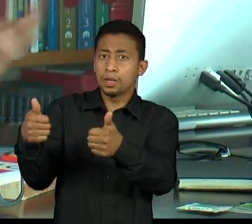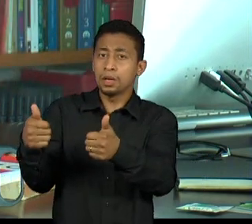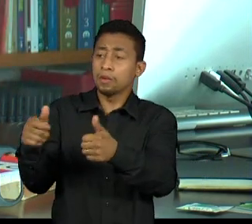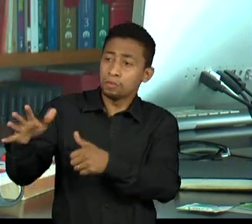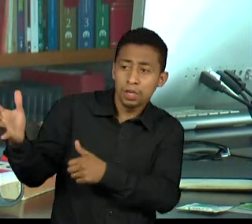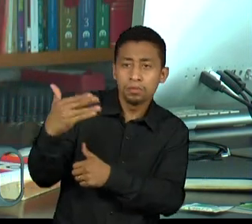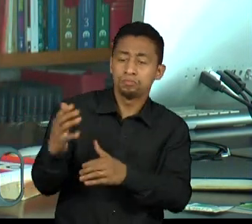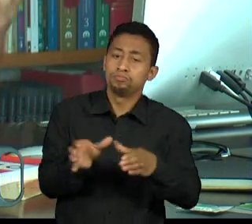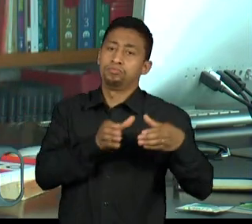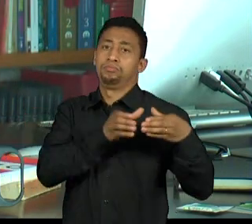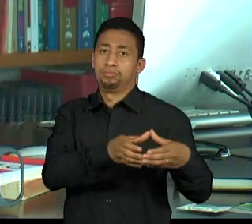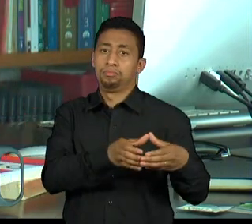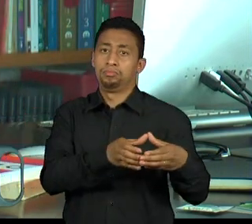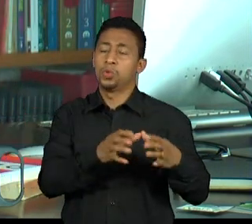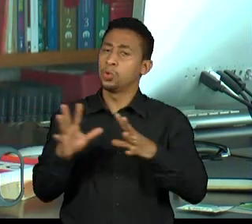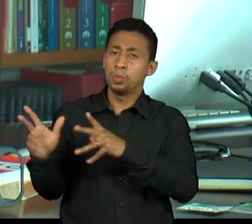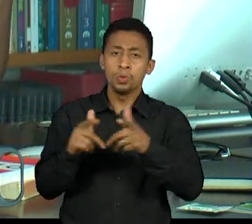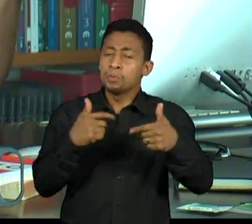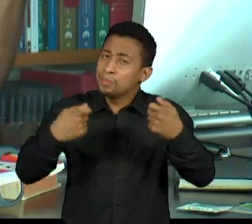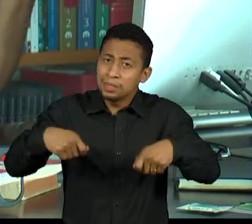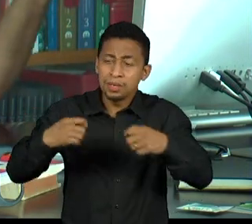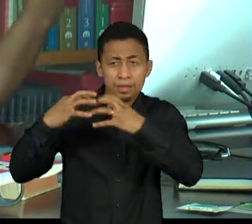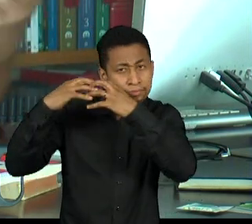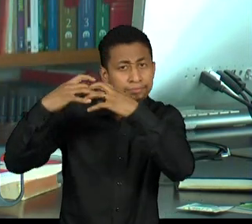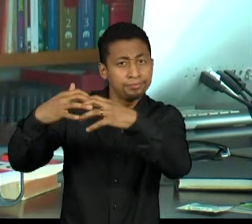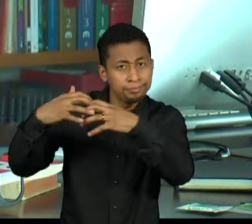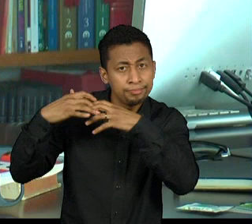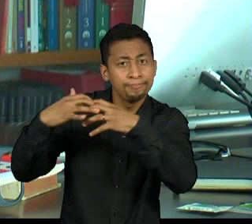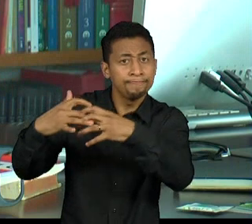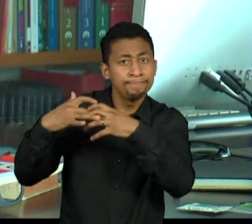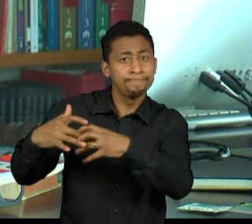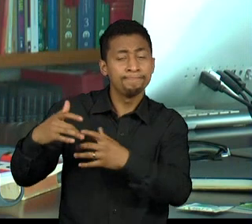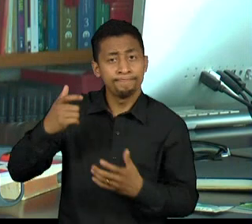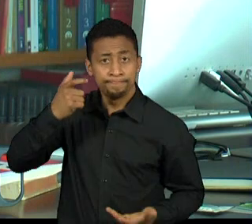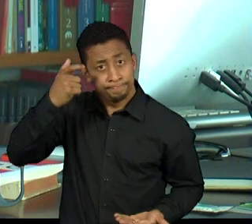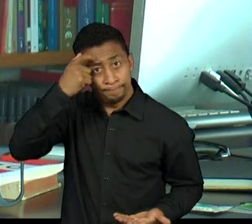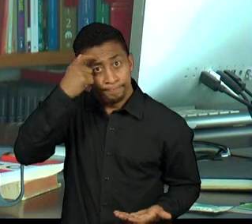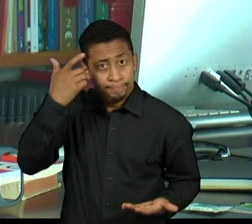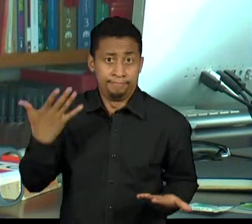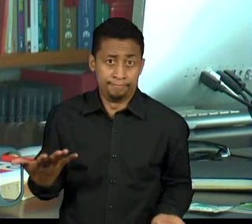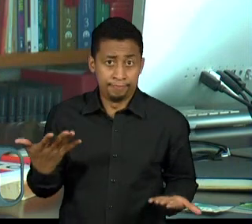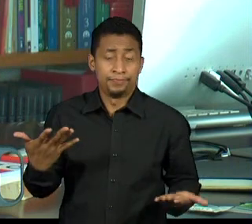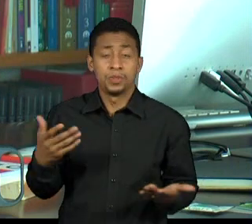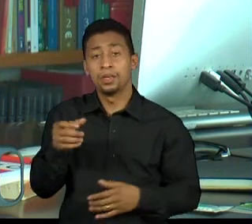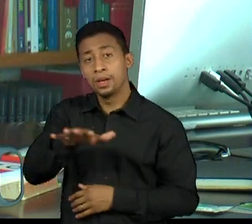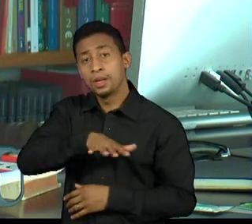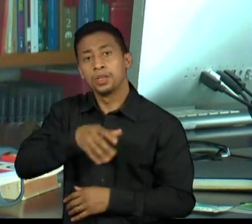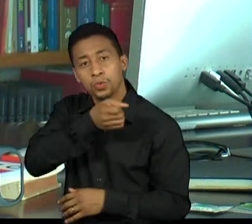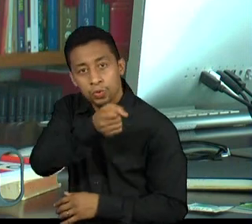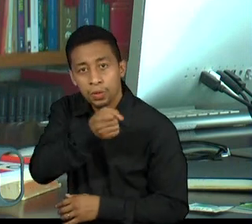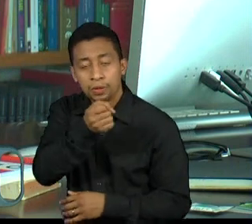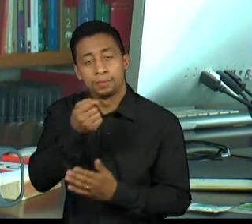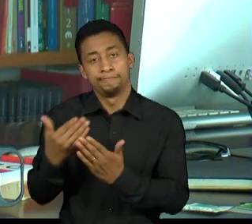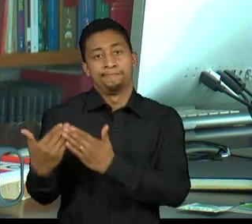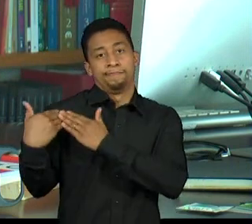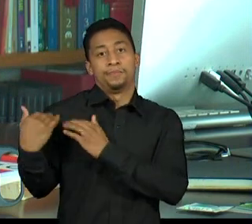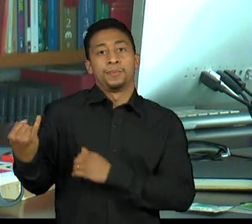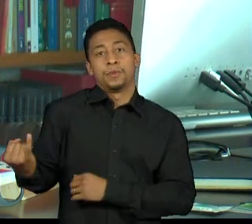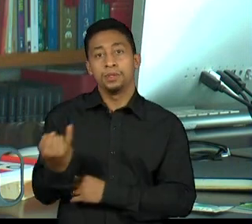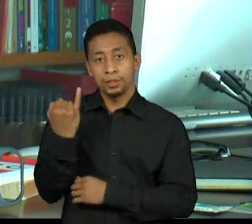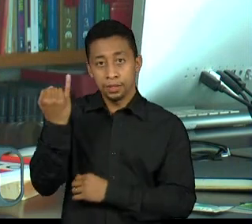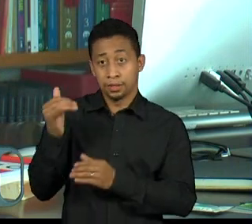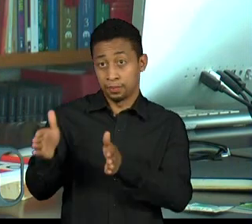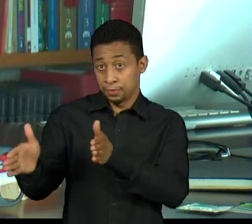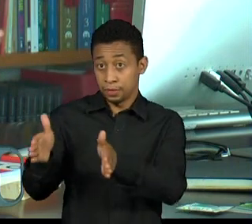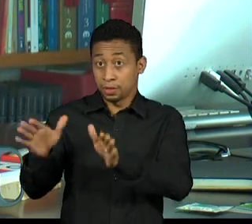se unir em torno da racionalidade e a imprensa está tendo um papel fundamental nisso. Então, nesse momento, o copo